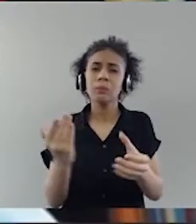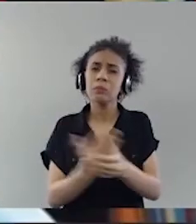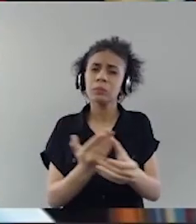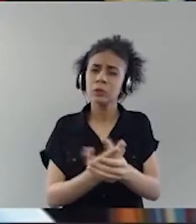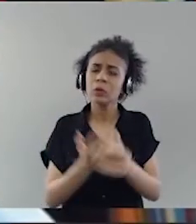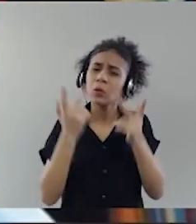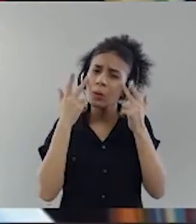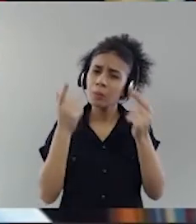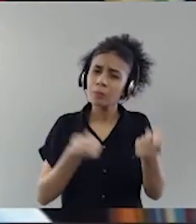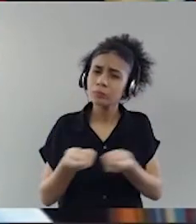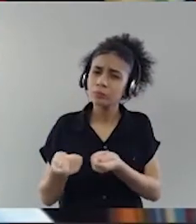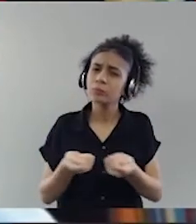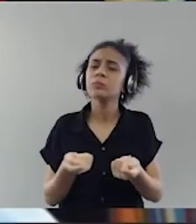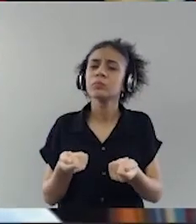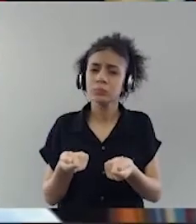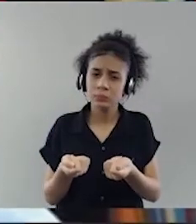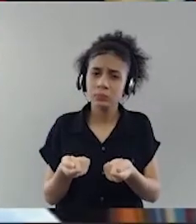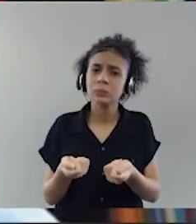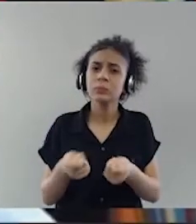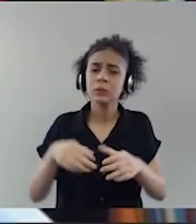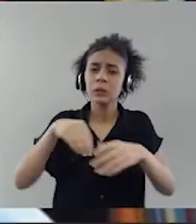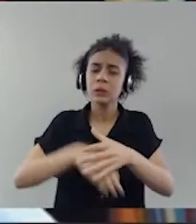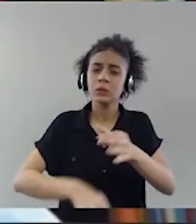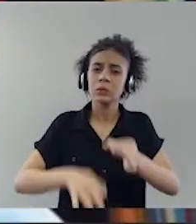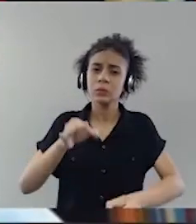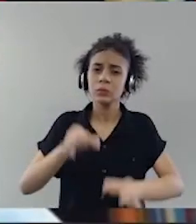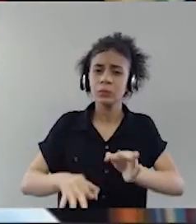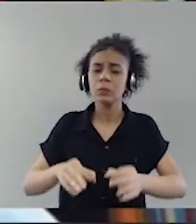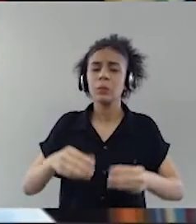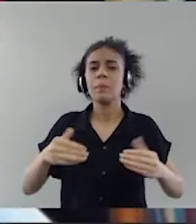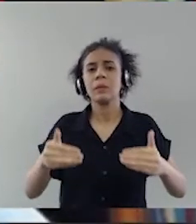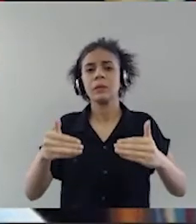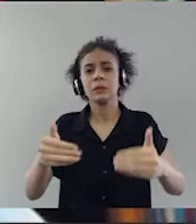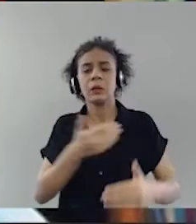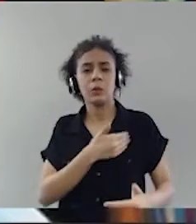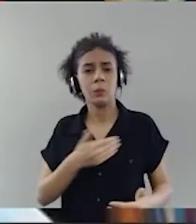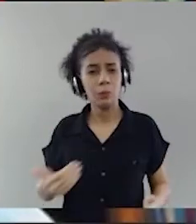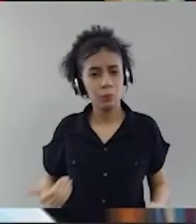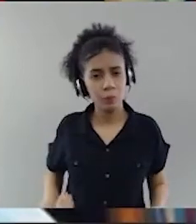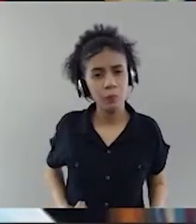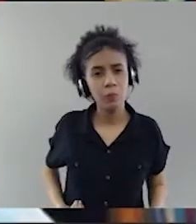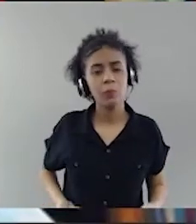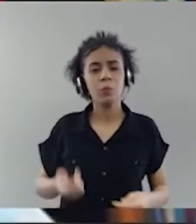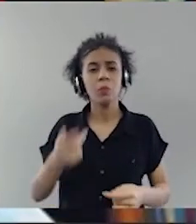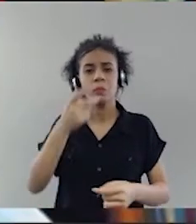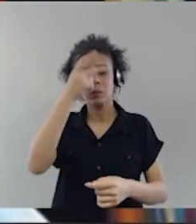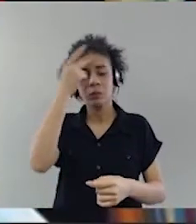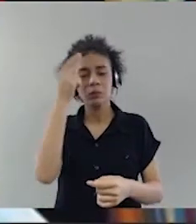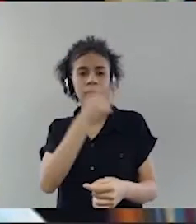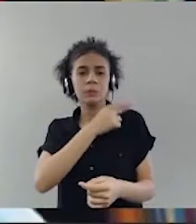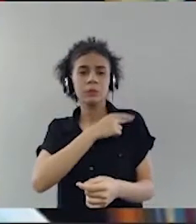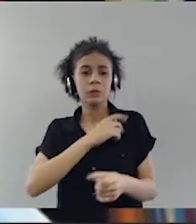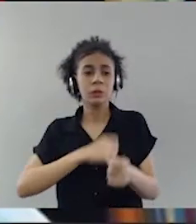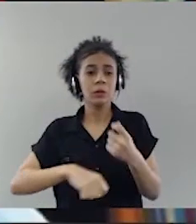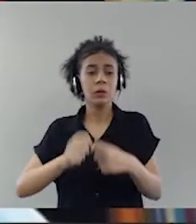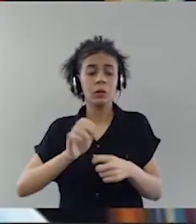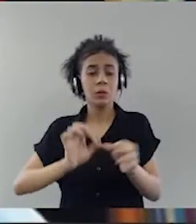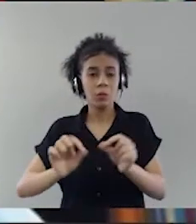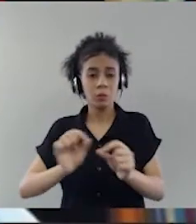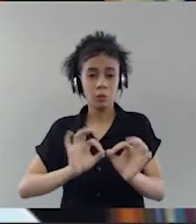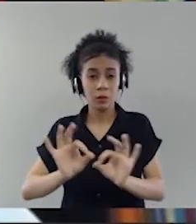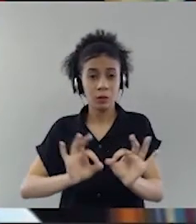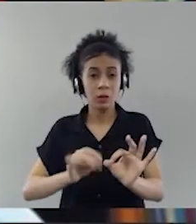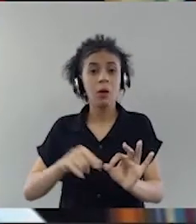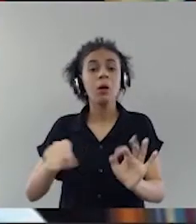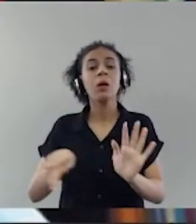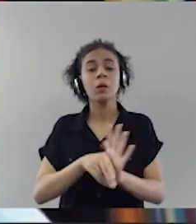normais de controle, feitos pelos tribunais de contas, pelo Ministério Público, pelas controladorias, de forma que